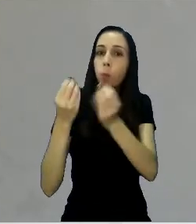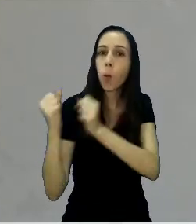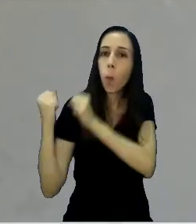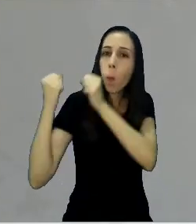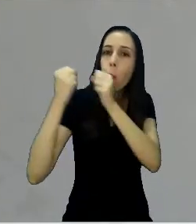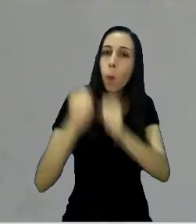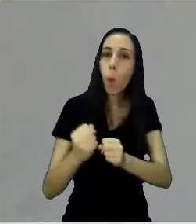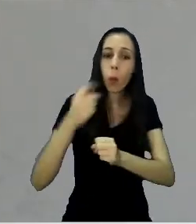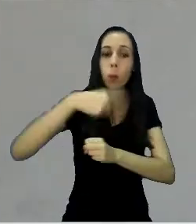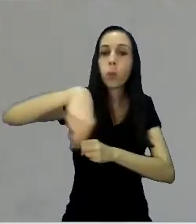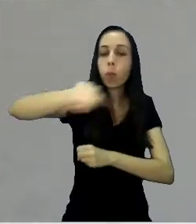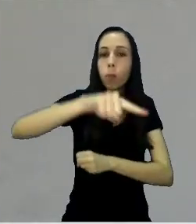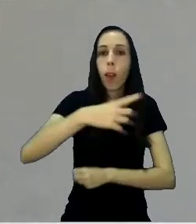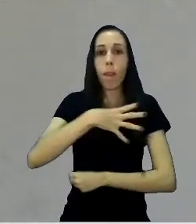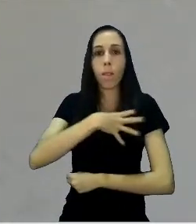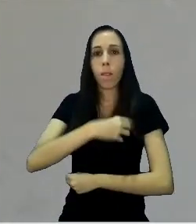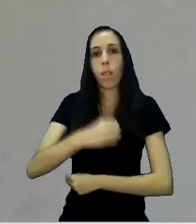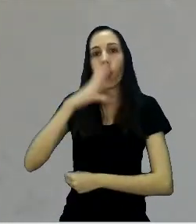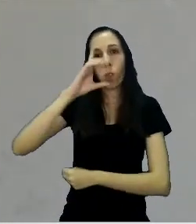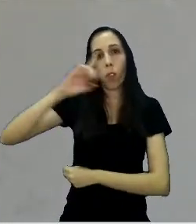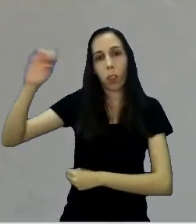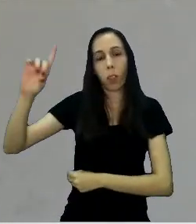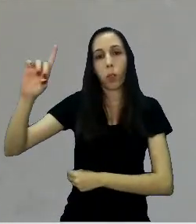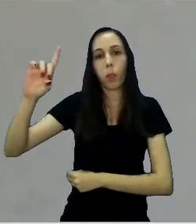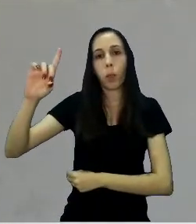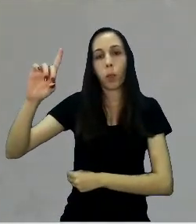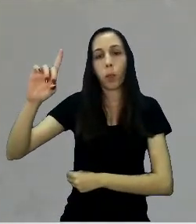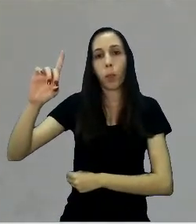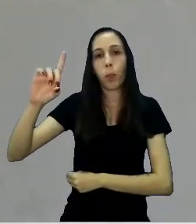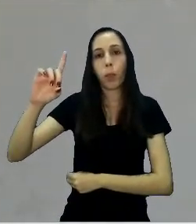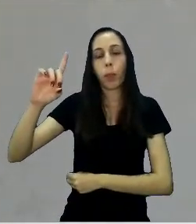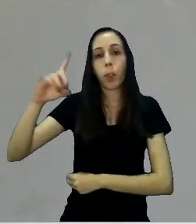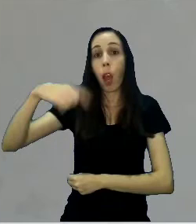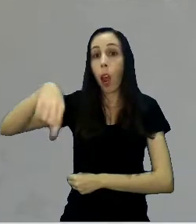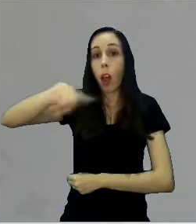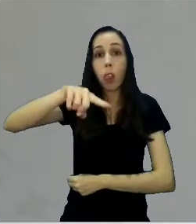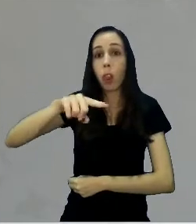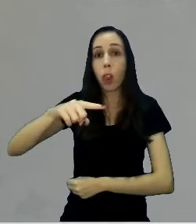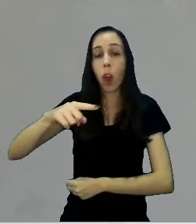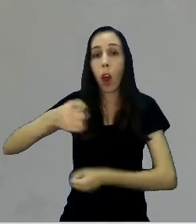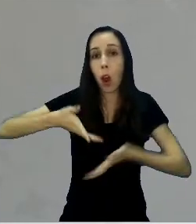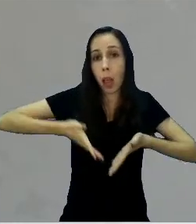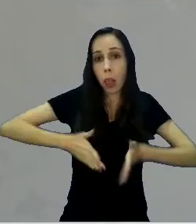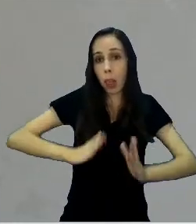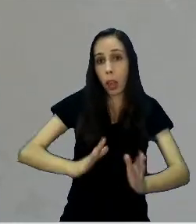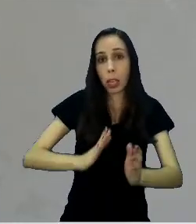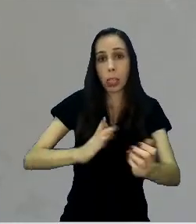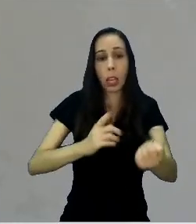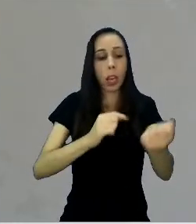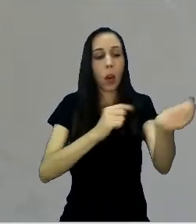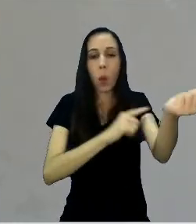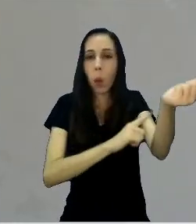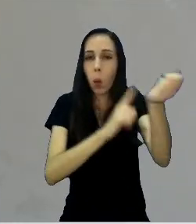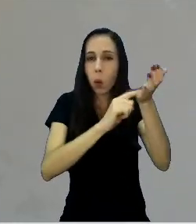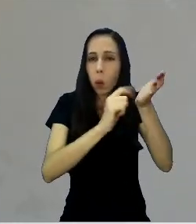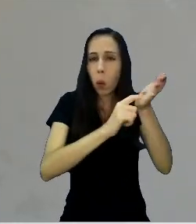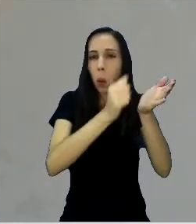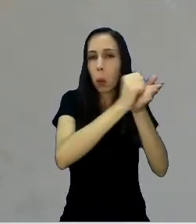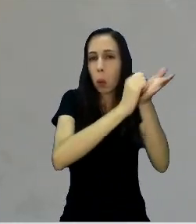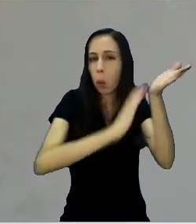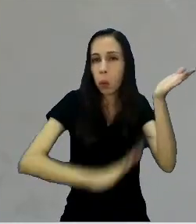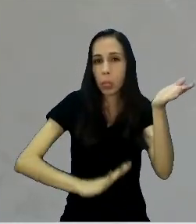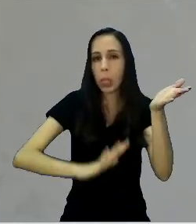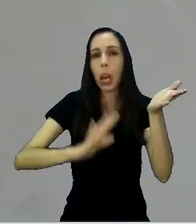se tornarem filhos de Deus, os quais não nasceram do sangue, nem da vontade